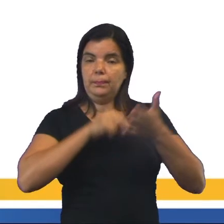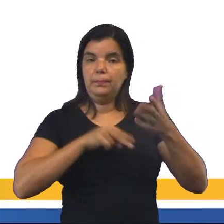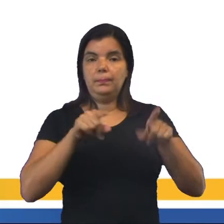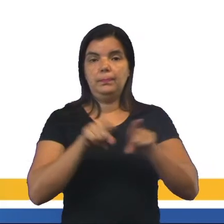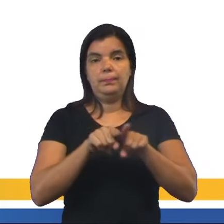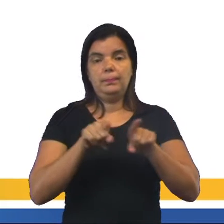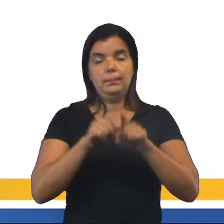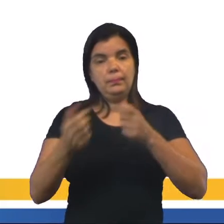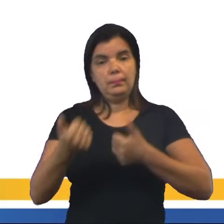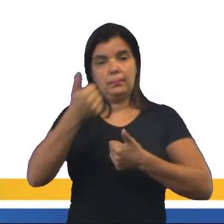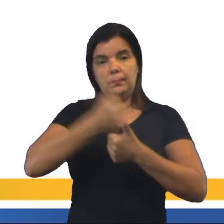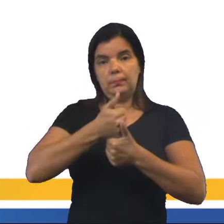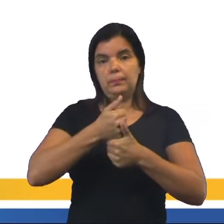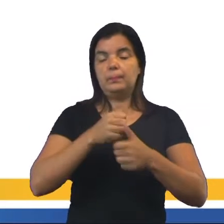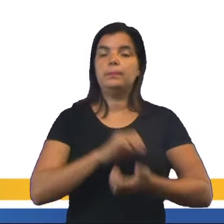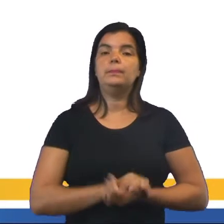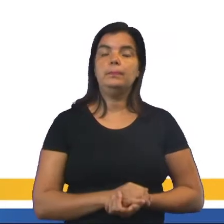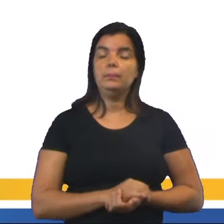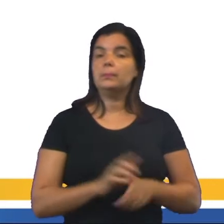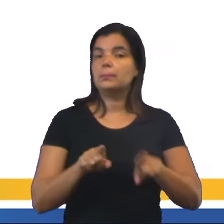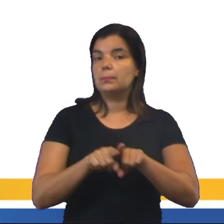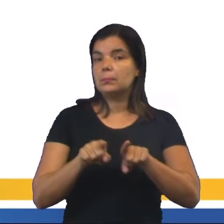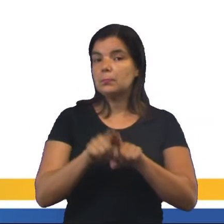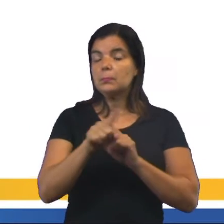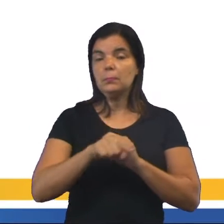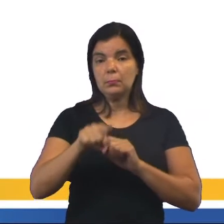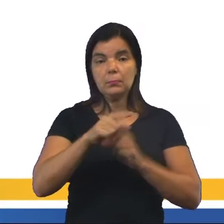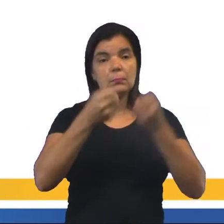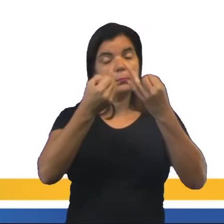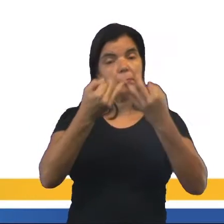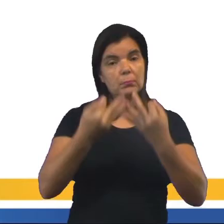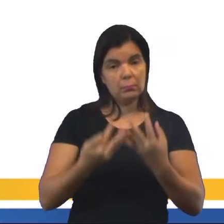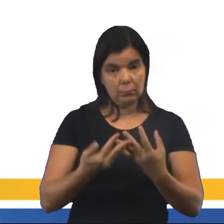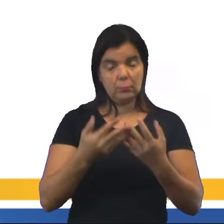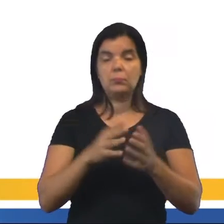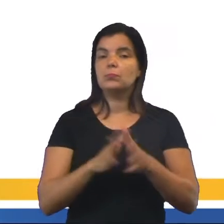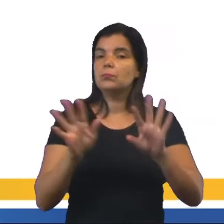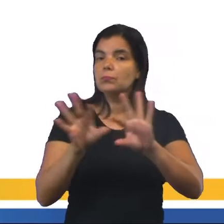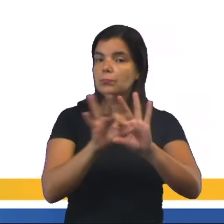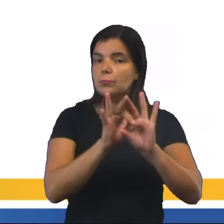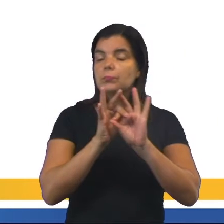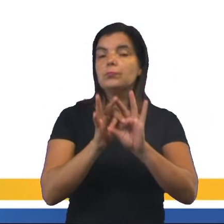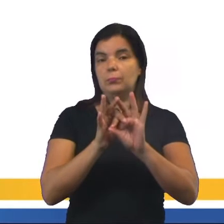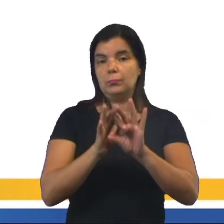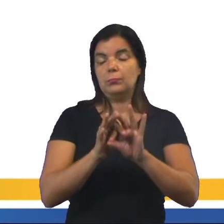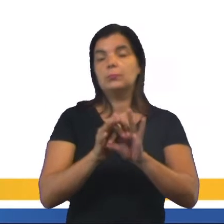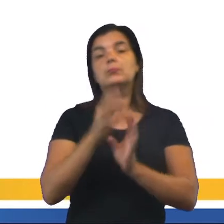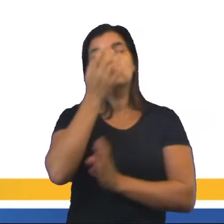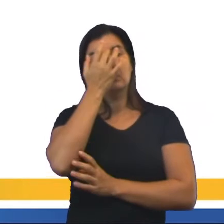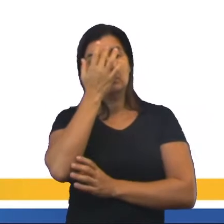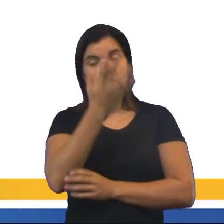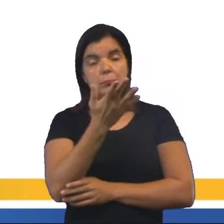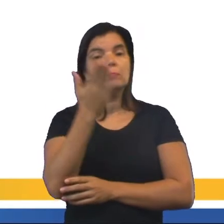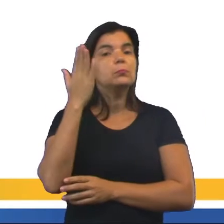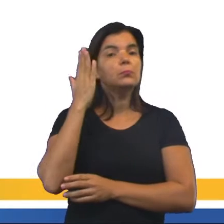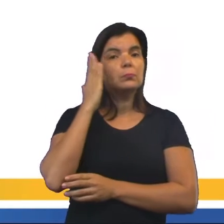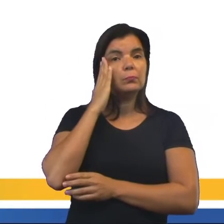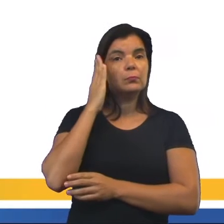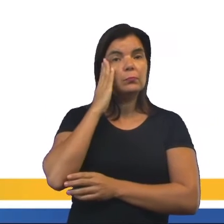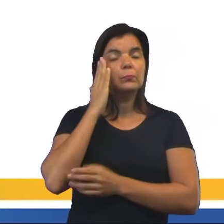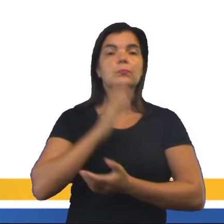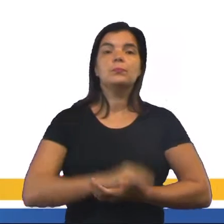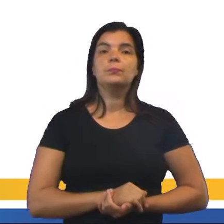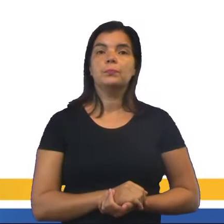para subdivisões. Com elas, os conceitos serão conectados e isso facilitará o